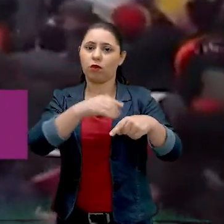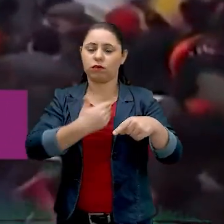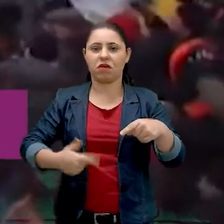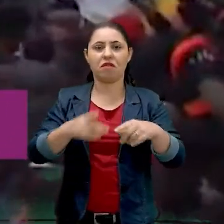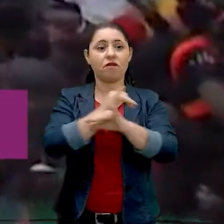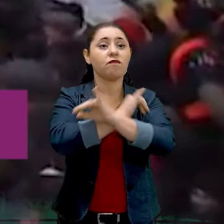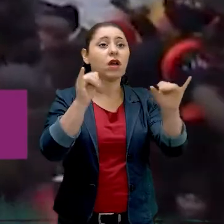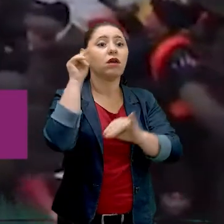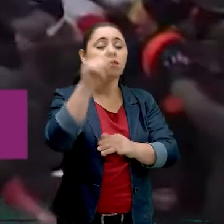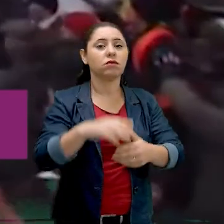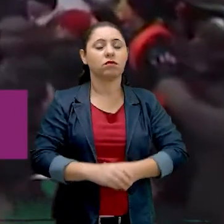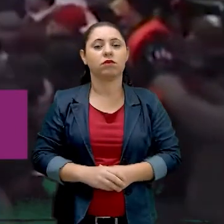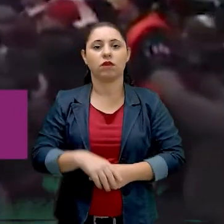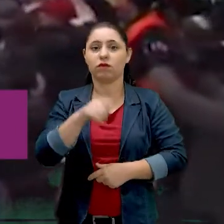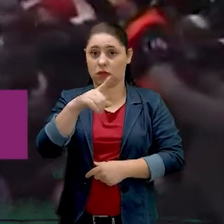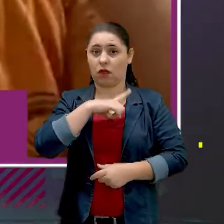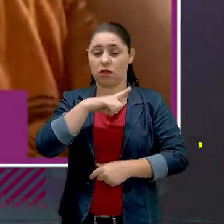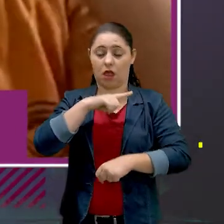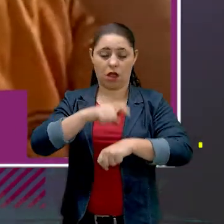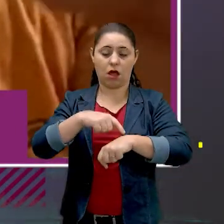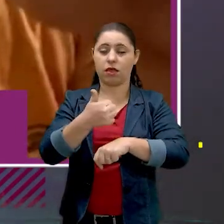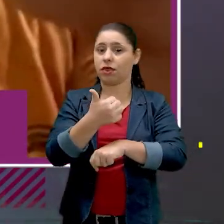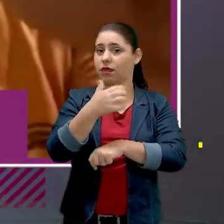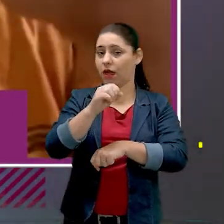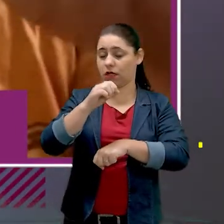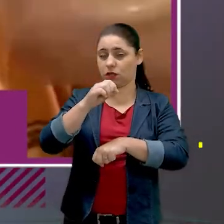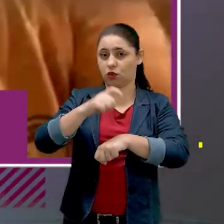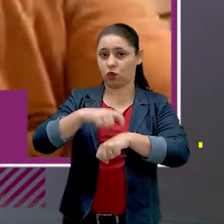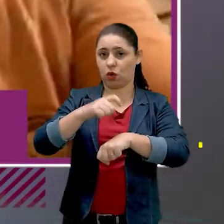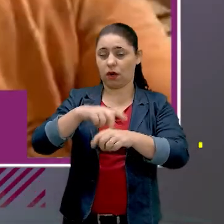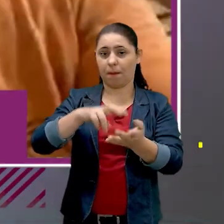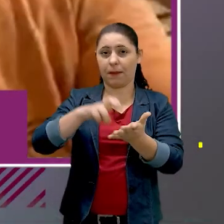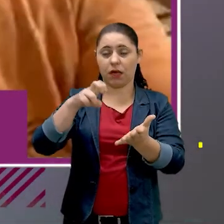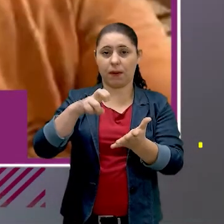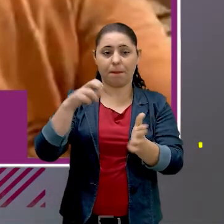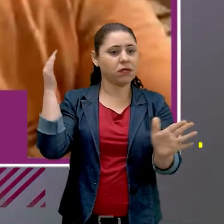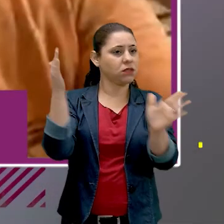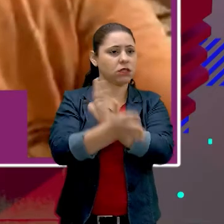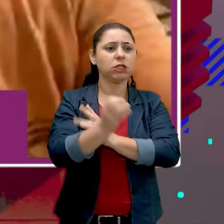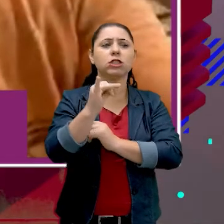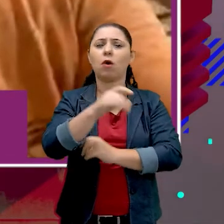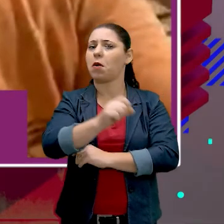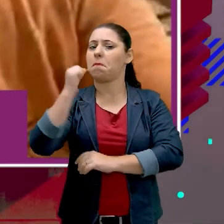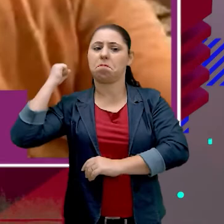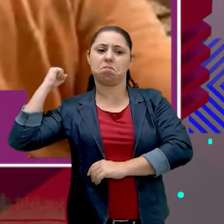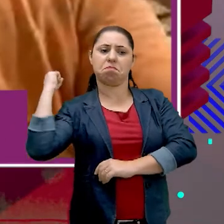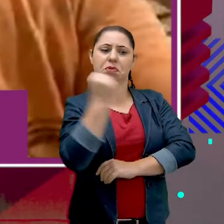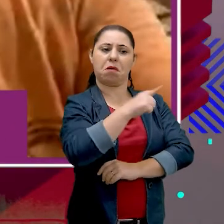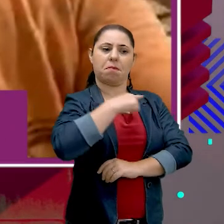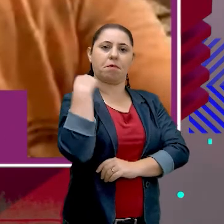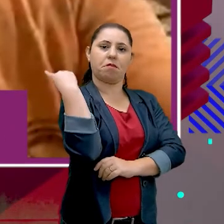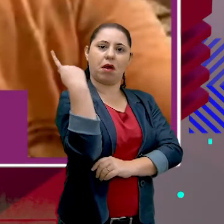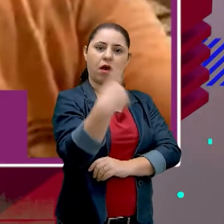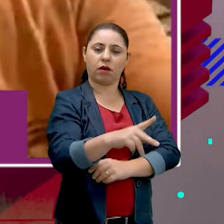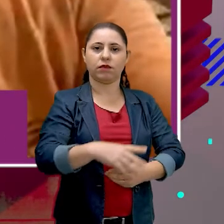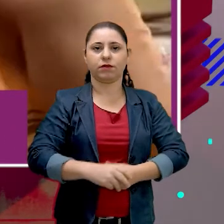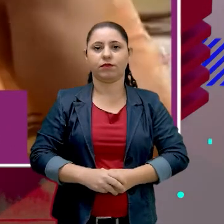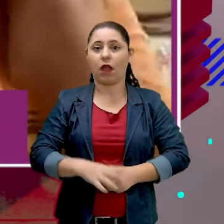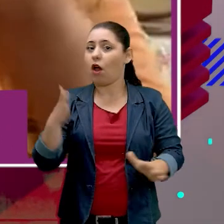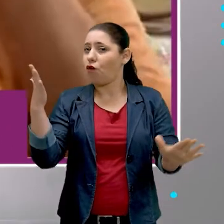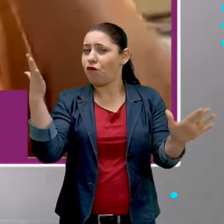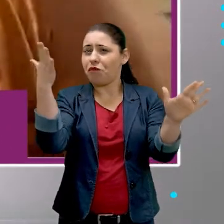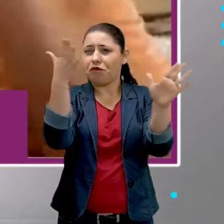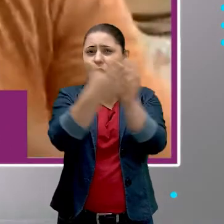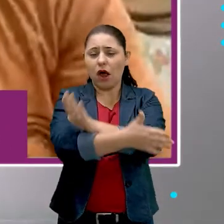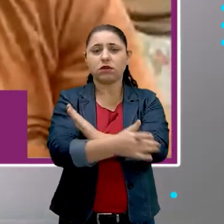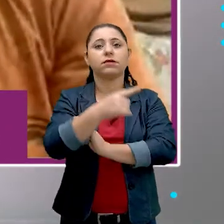contra o governo e elas falaram assim para ele, você tem até as 10 horas da manhã de amanhã para sair, senão vão matar você. Simplesmente, naquela mesma